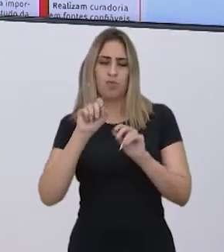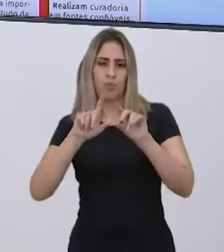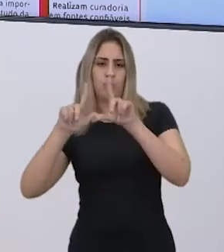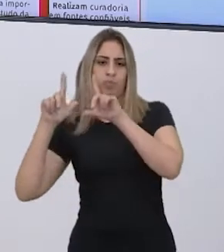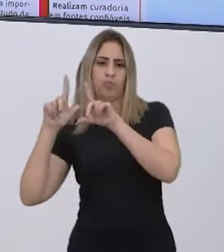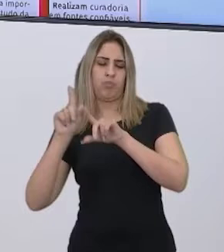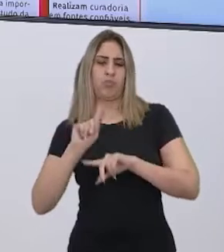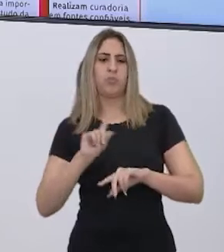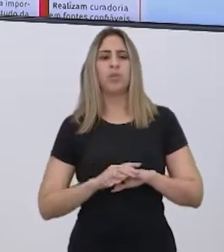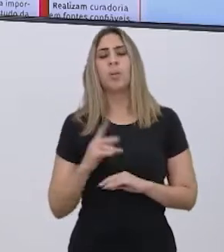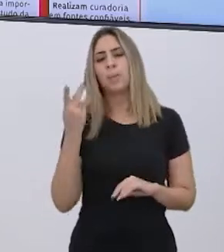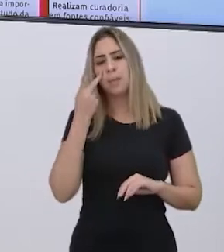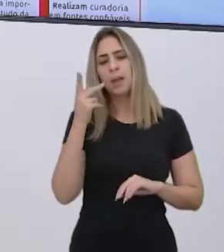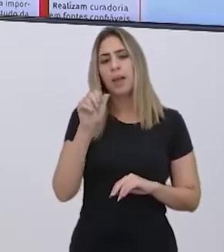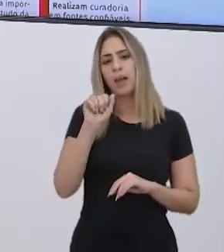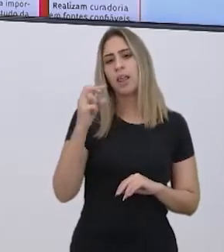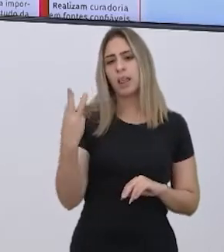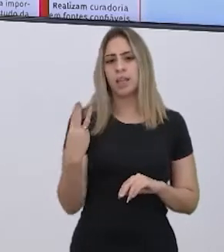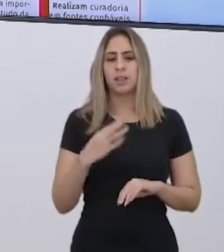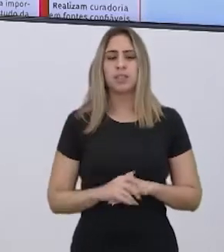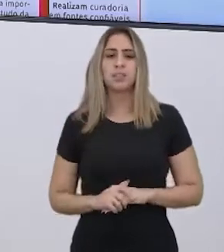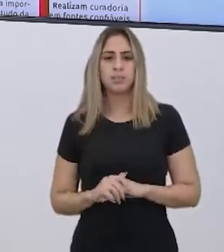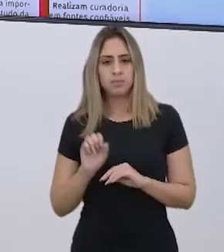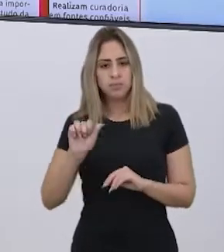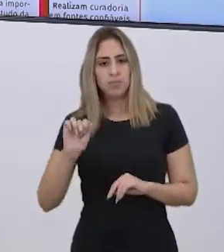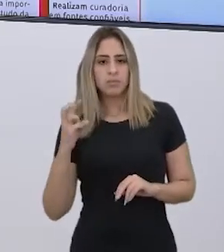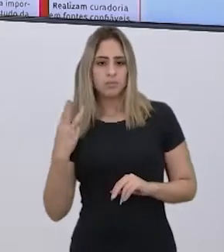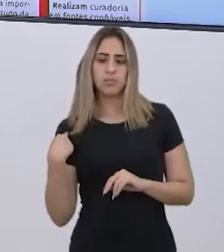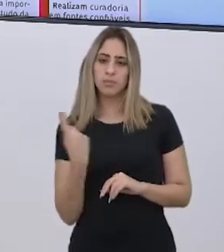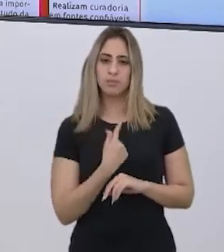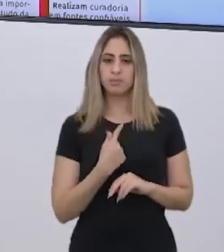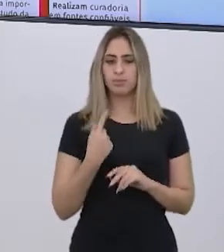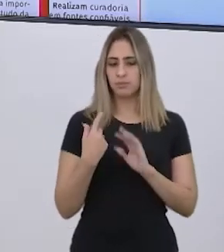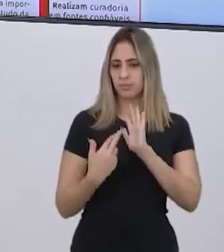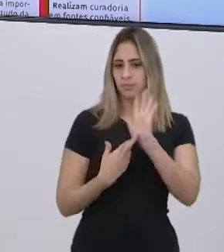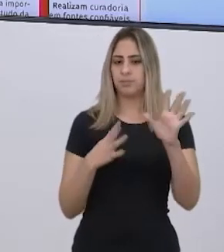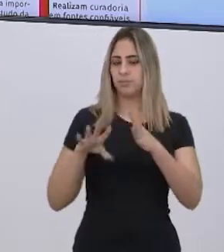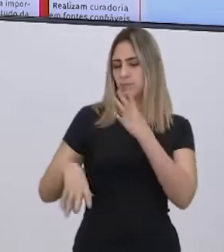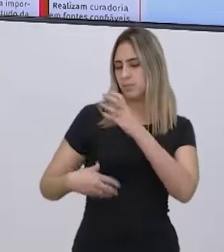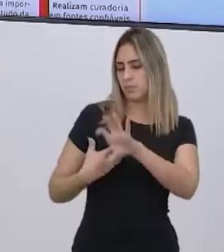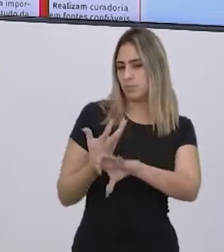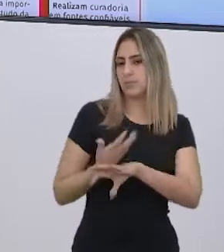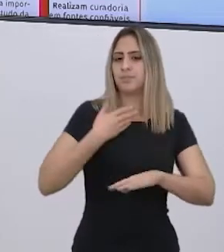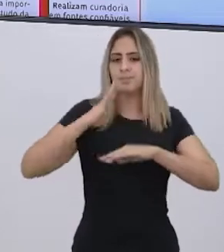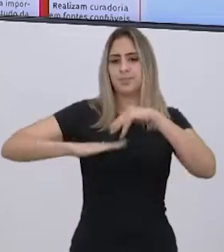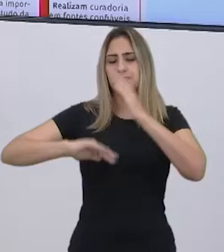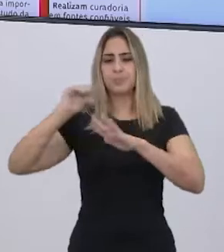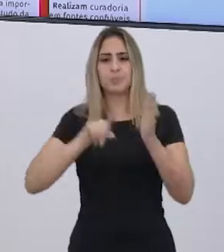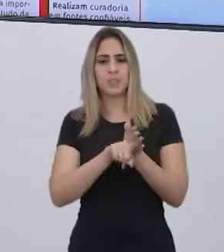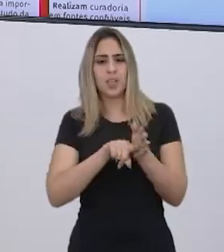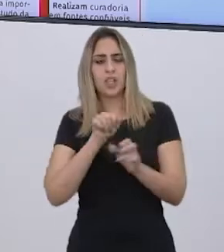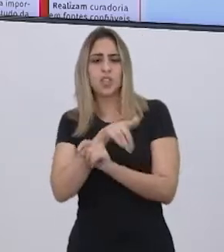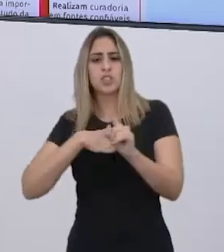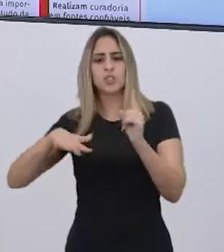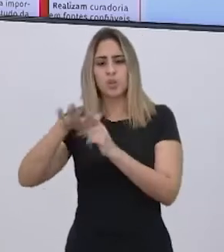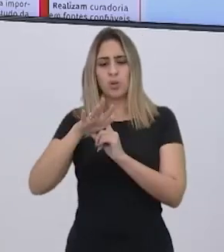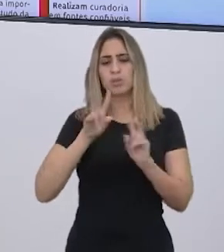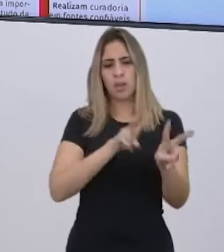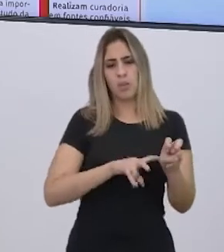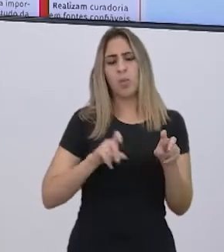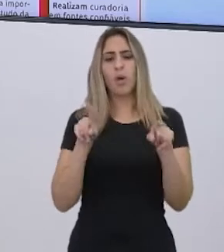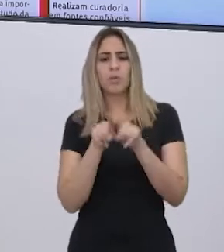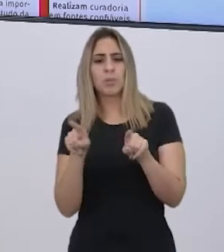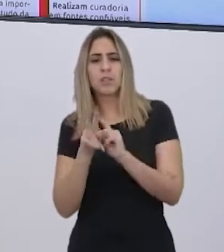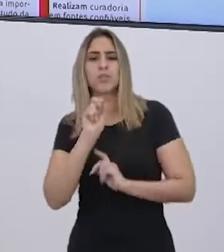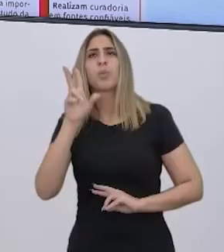assim, né? E a gente vai para 3 agora. Na 3, na nosso componente, a gente construiu análises socioantropológicas